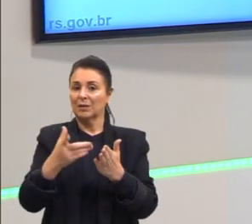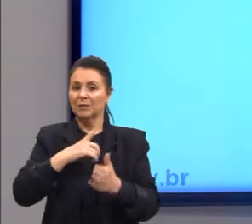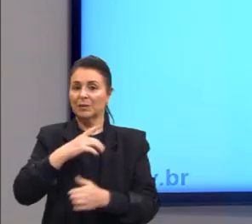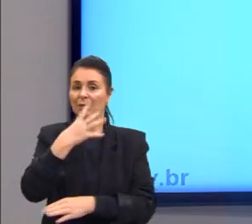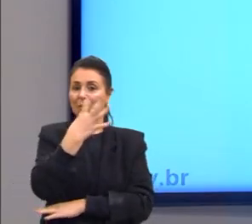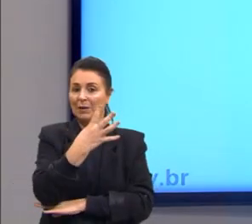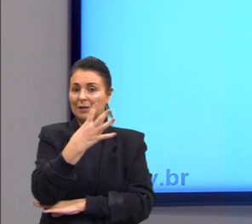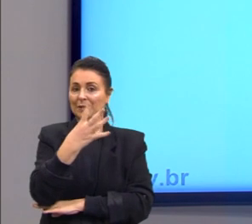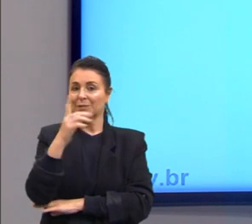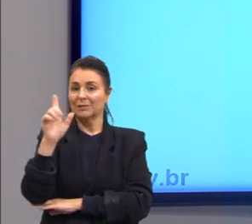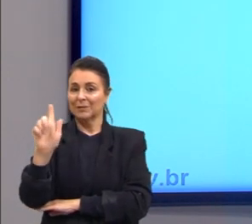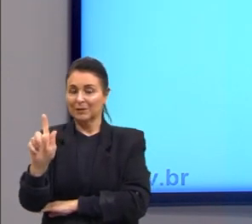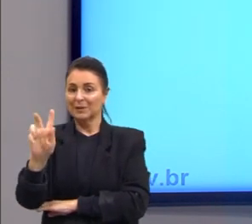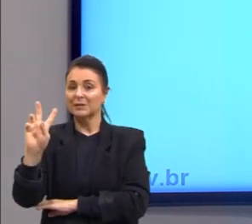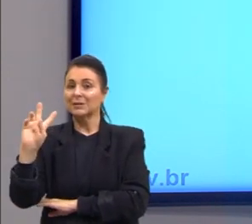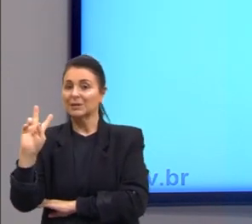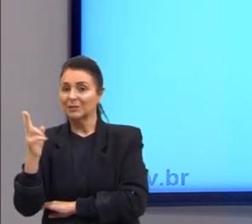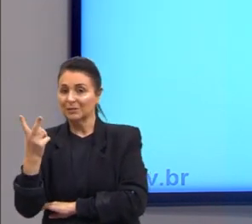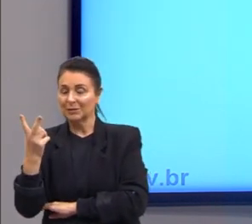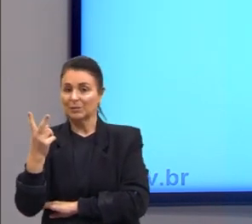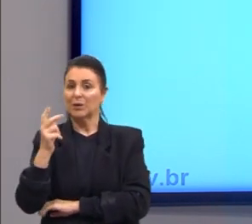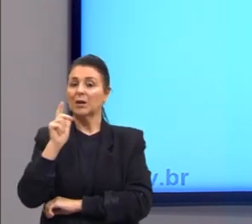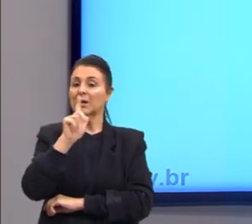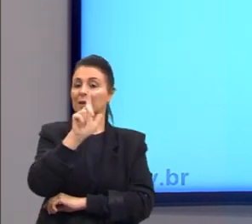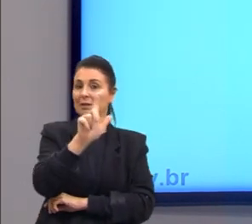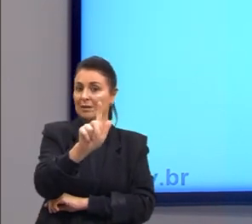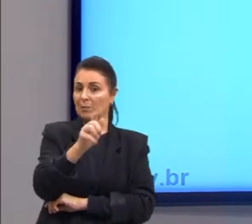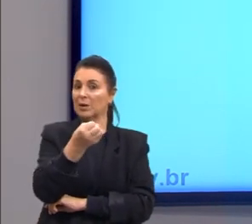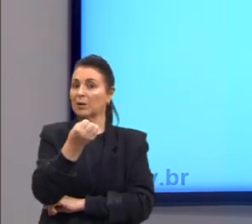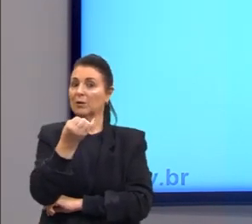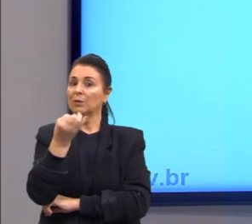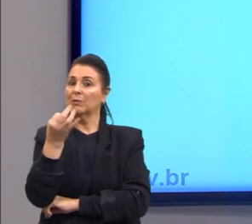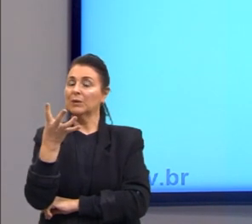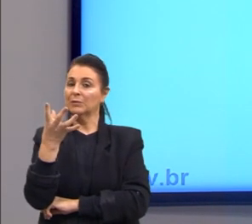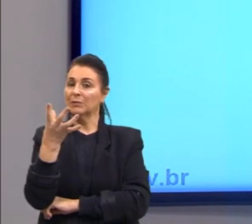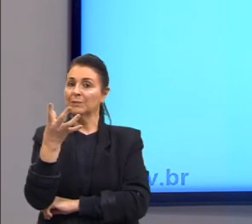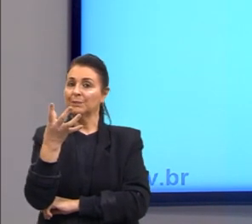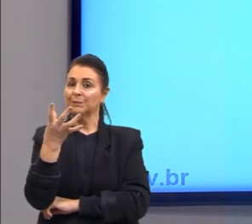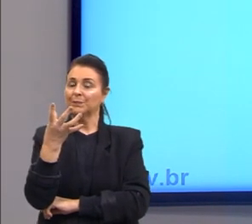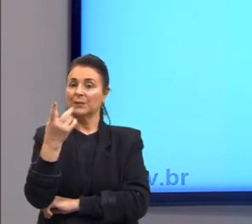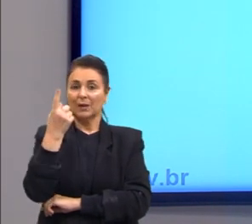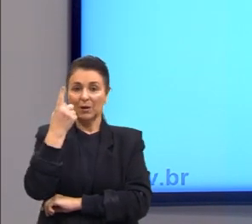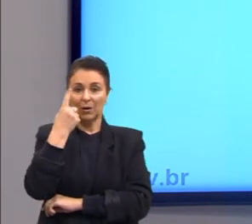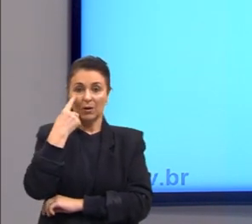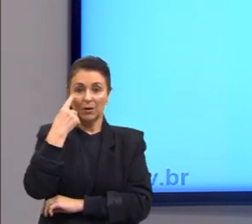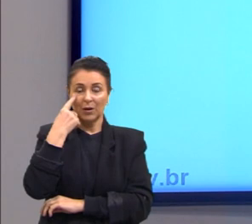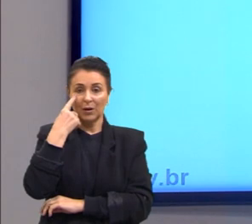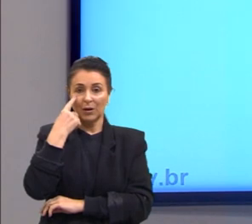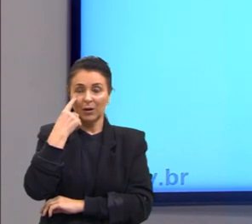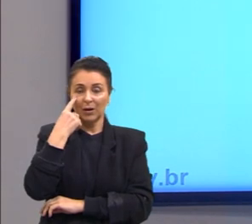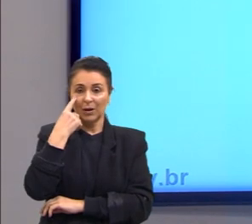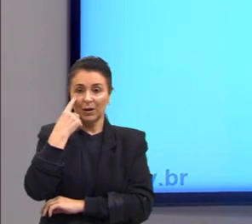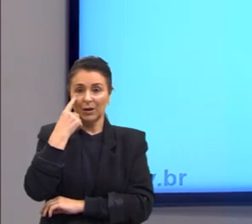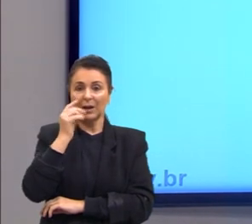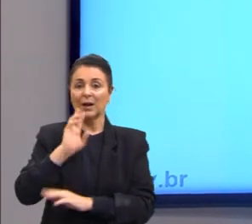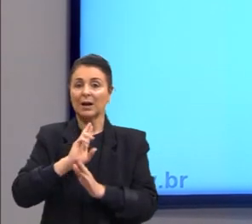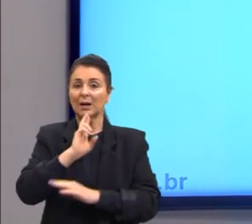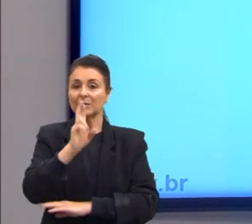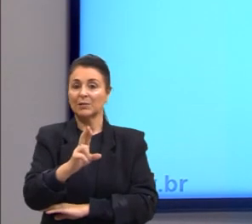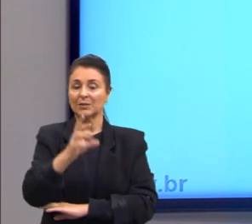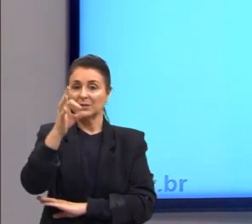4 gramas de hidrogênio então em 1000 gramas eu vou ter quanto E aí essa é a alternativa B da questão